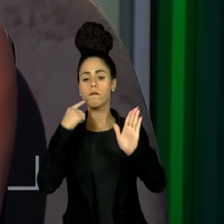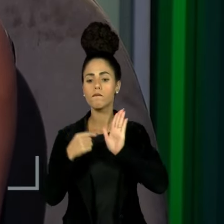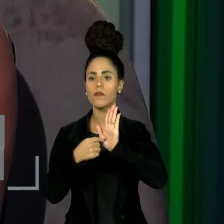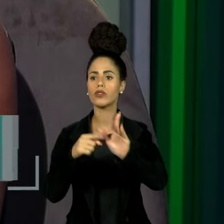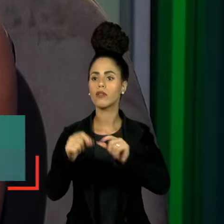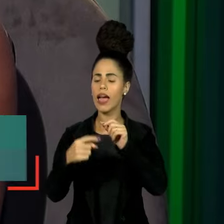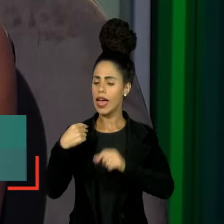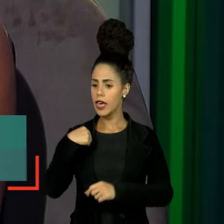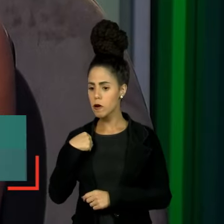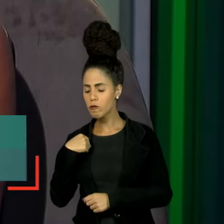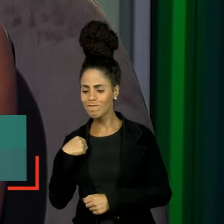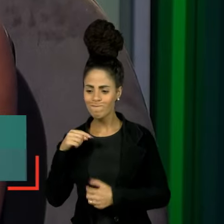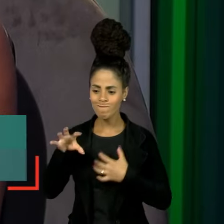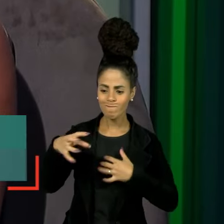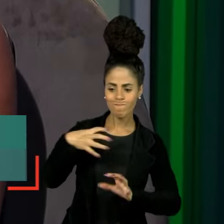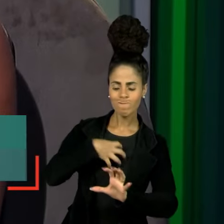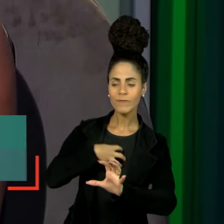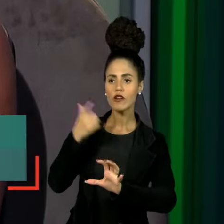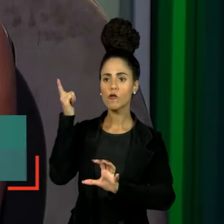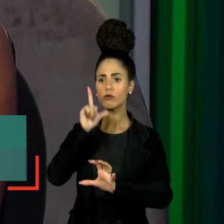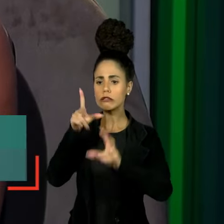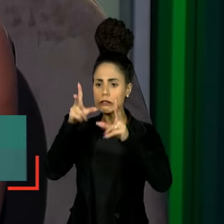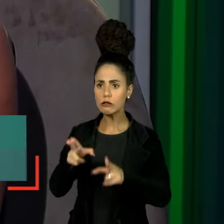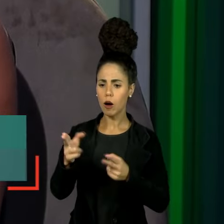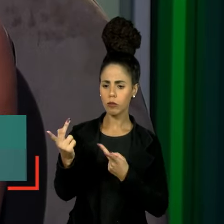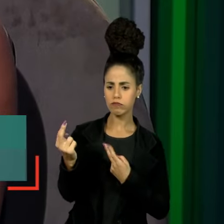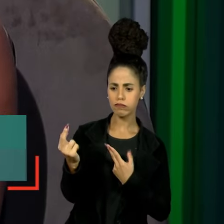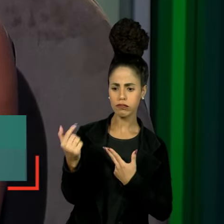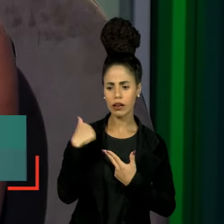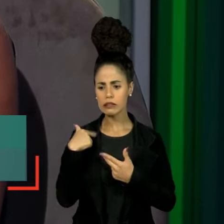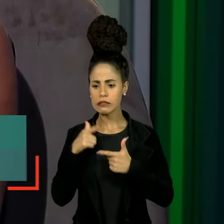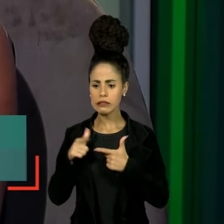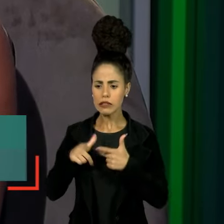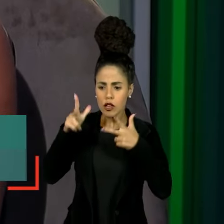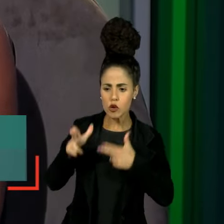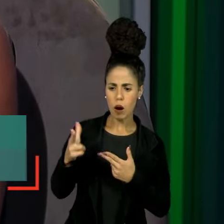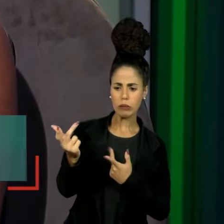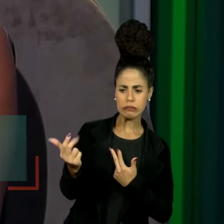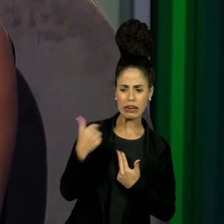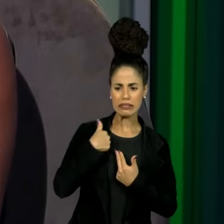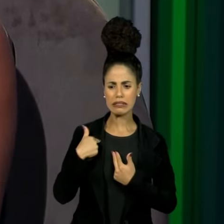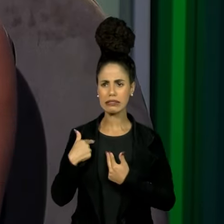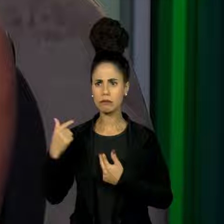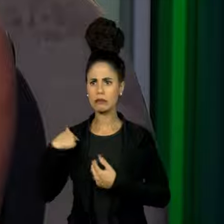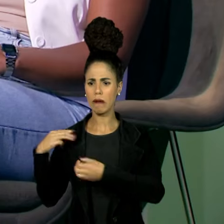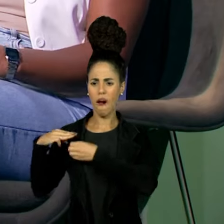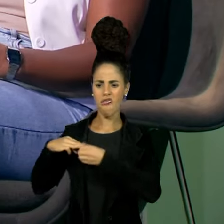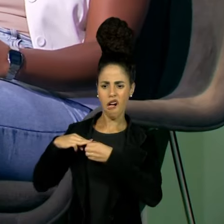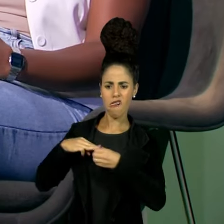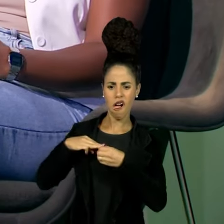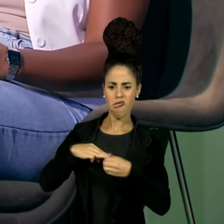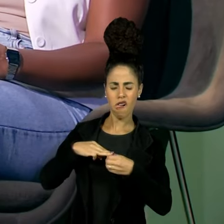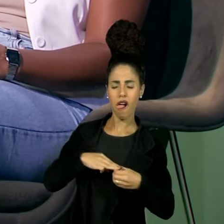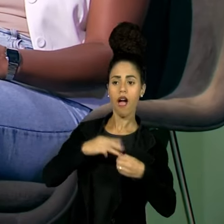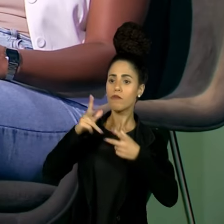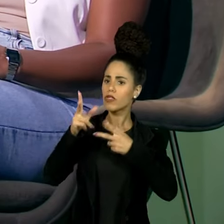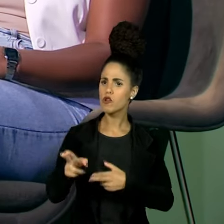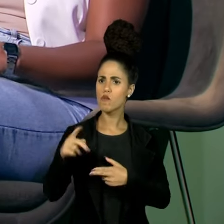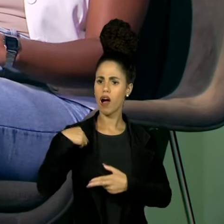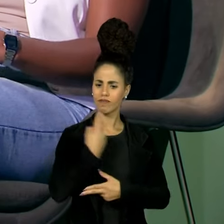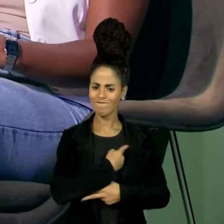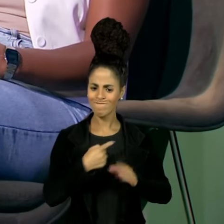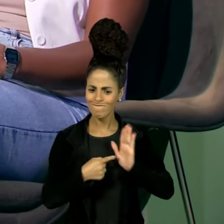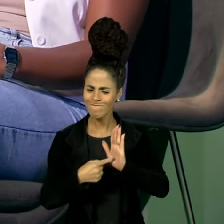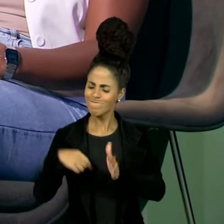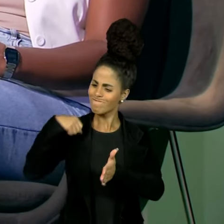consegui me colocar muito nos lugares dela, no sentido de passar por situações humilhantes, vexatórias, que prova o nosso caráter,